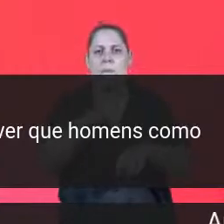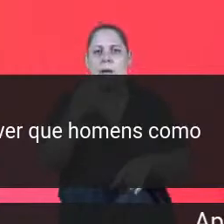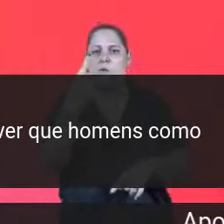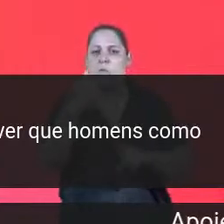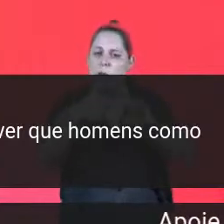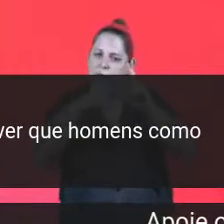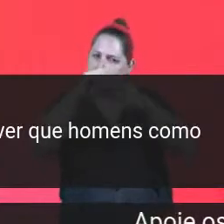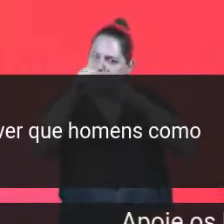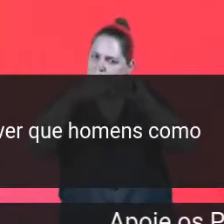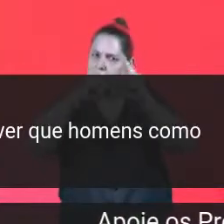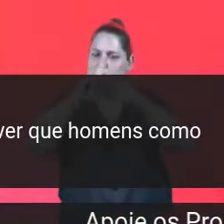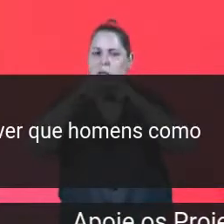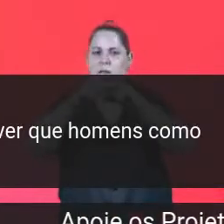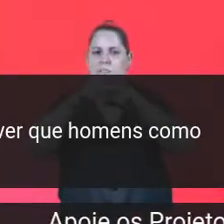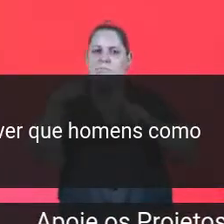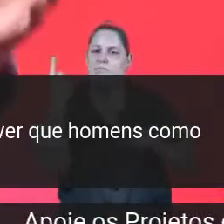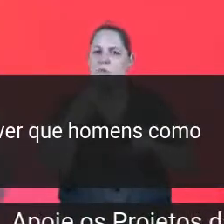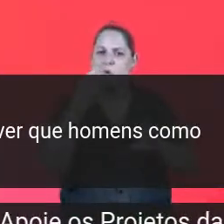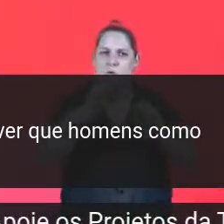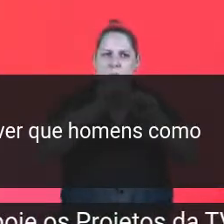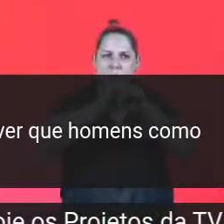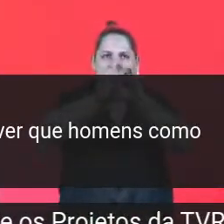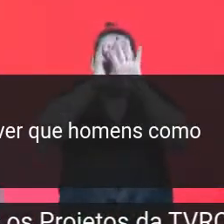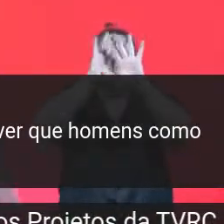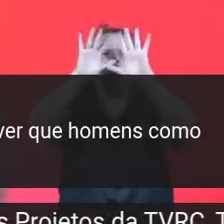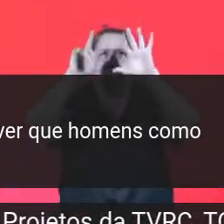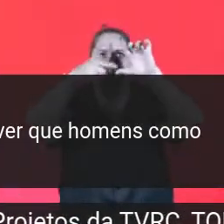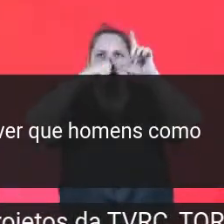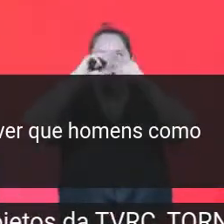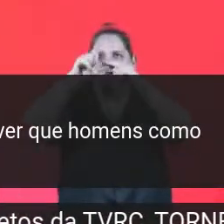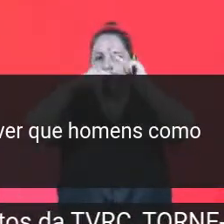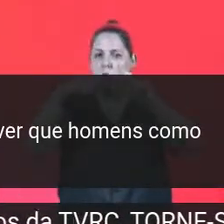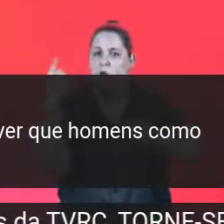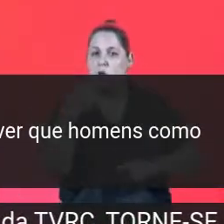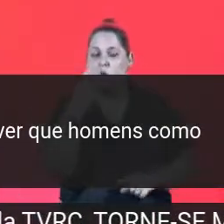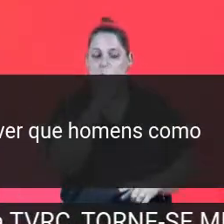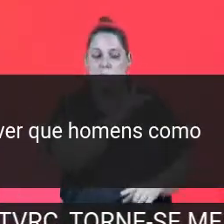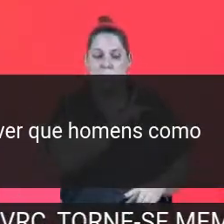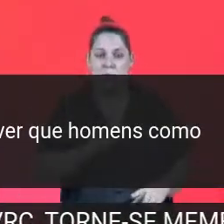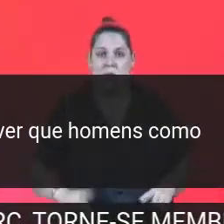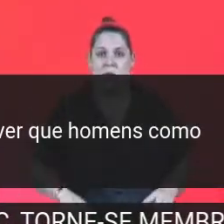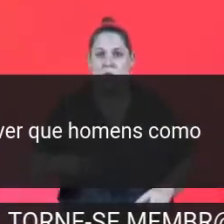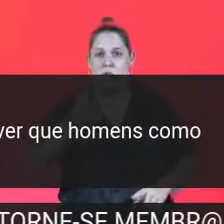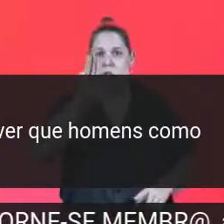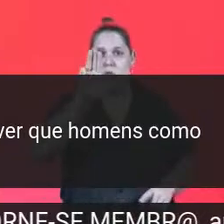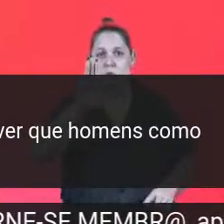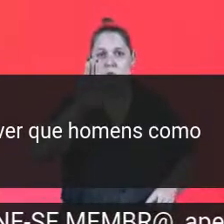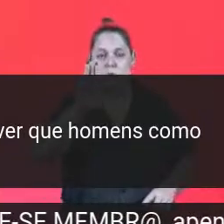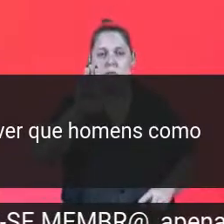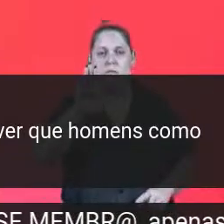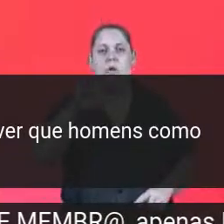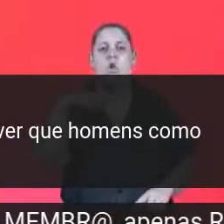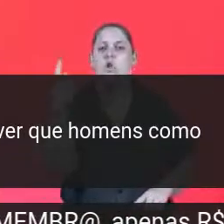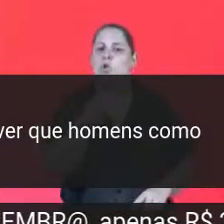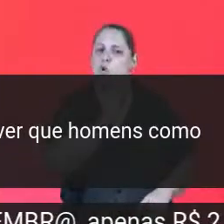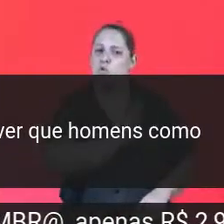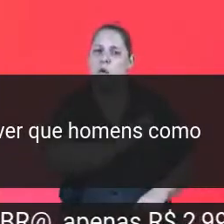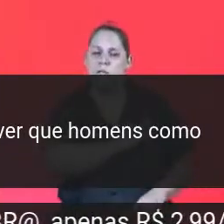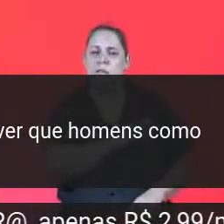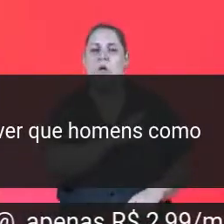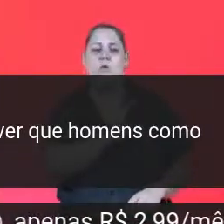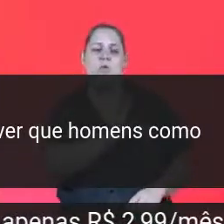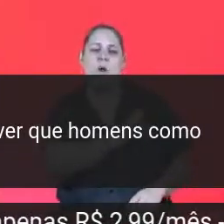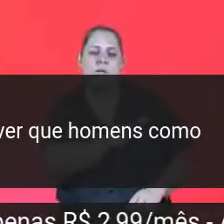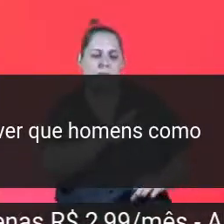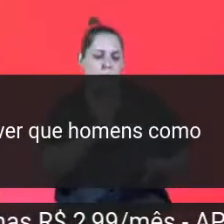estrela para a nossa constelação. Nosso presidente Lula, a Viviane falou tudo. Nosso coração é seu, coração do Brasil. E